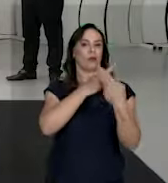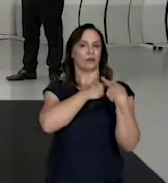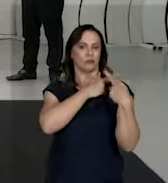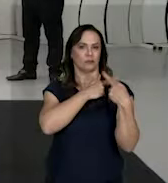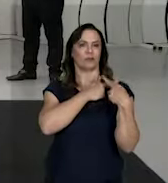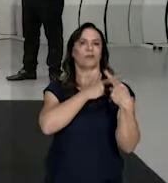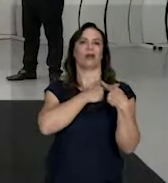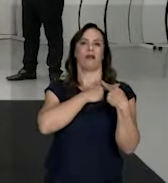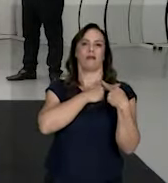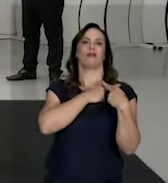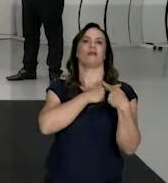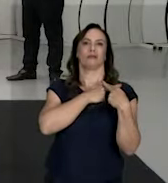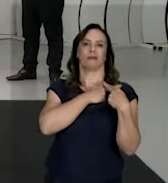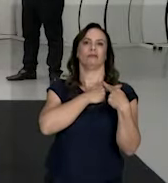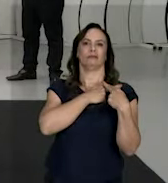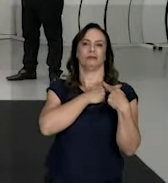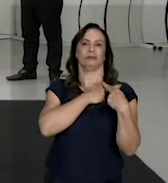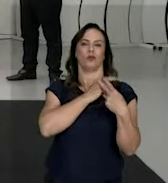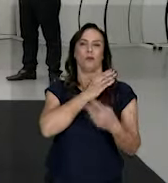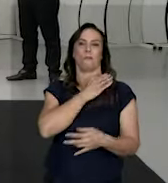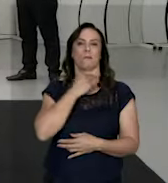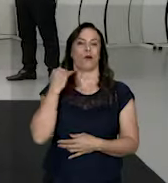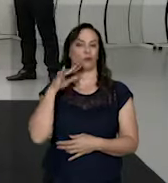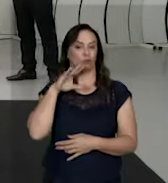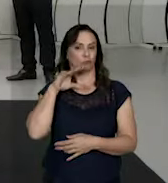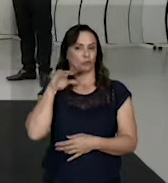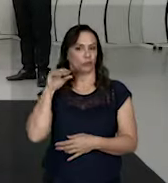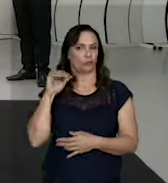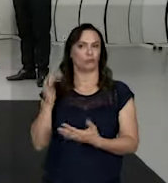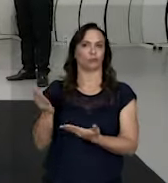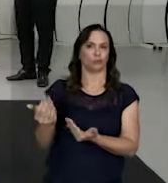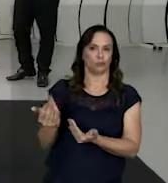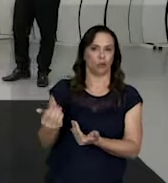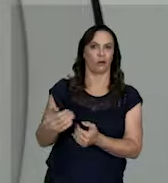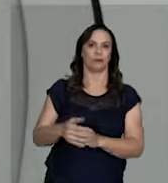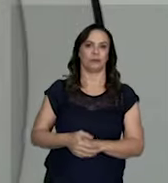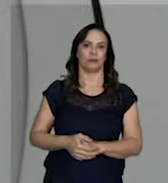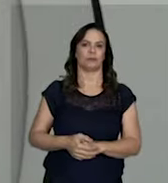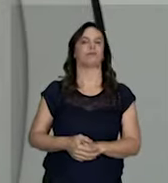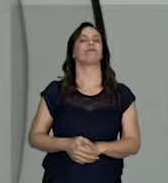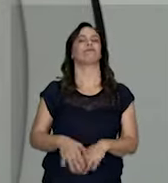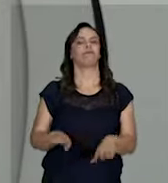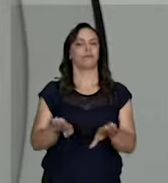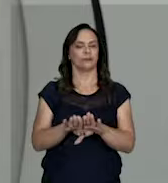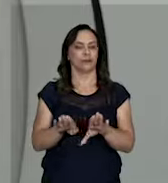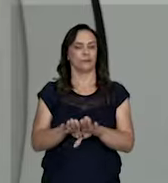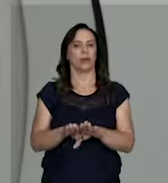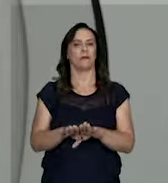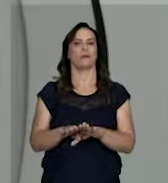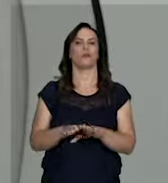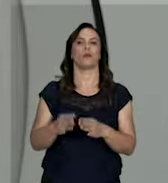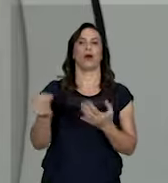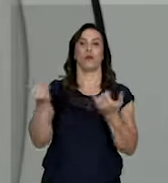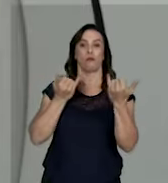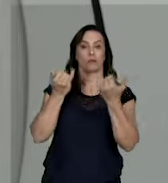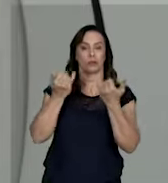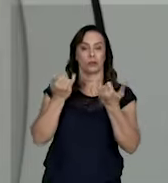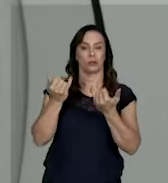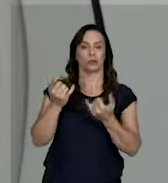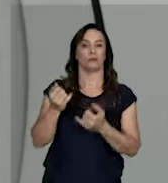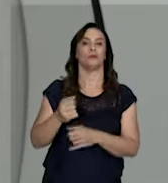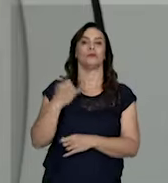morte desses jovens. Outro dado que é importante, né, é a questão de, assim, como eu falei,